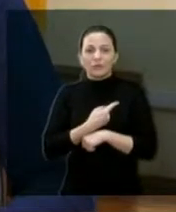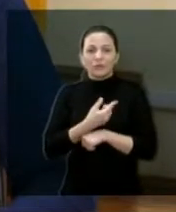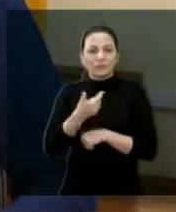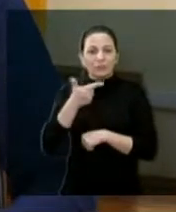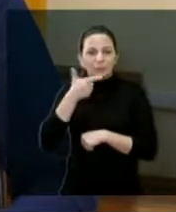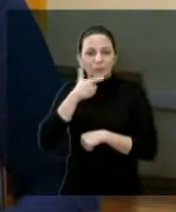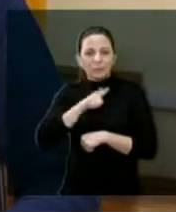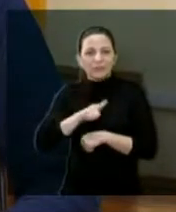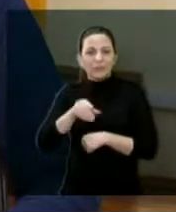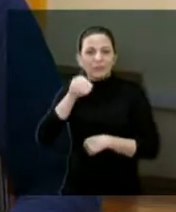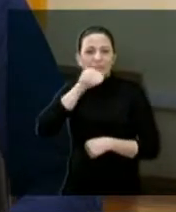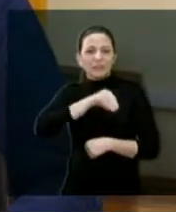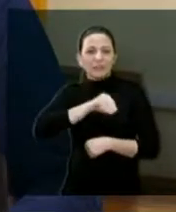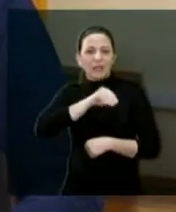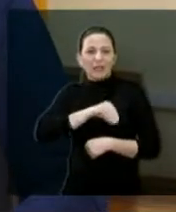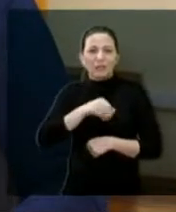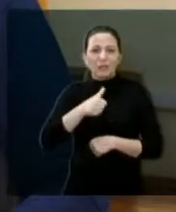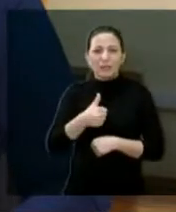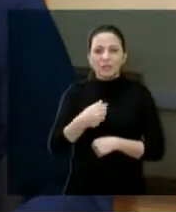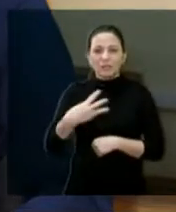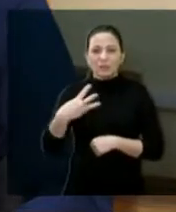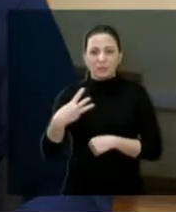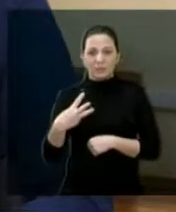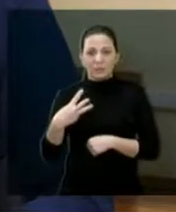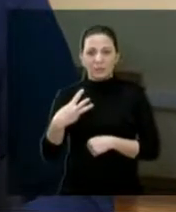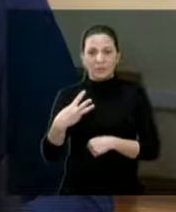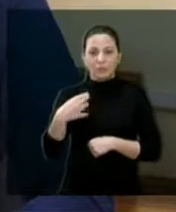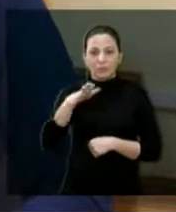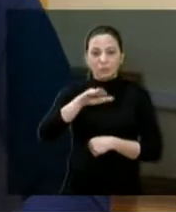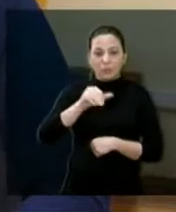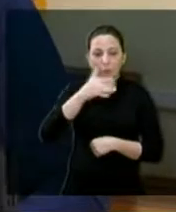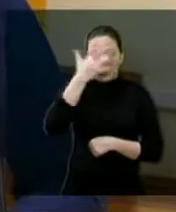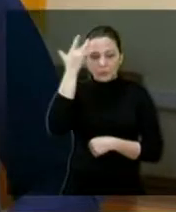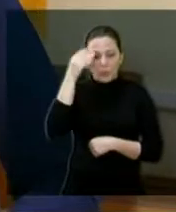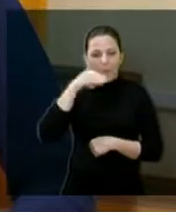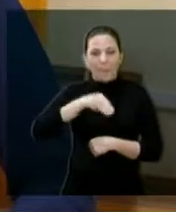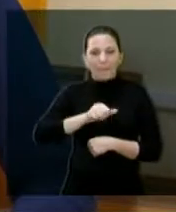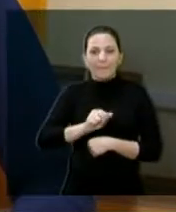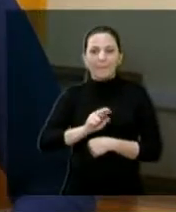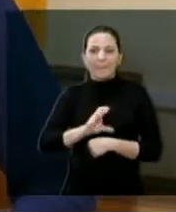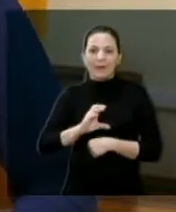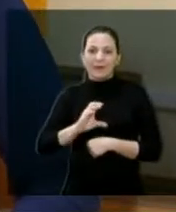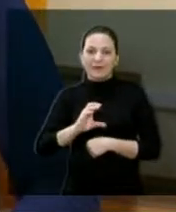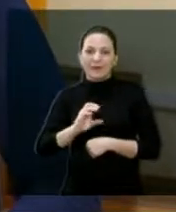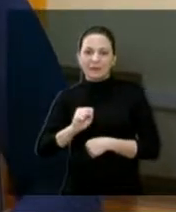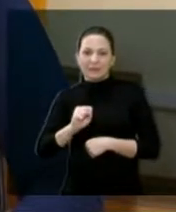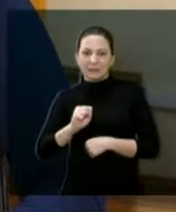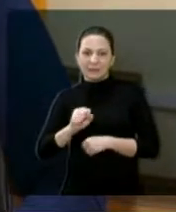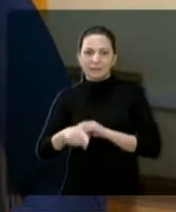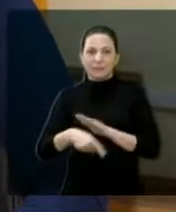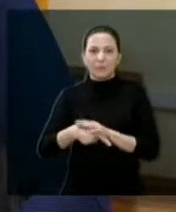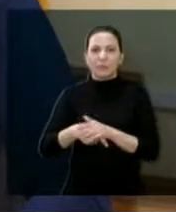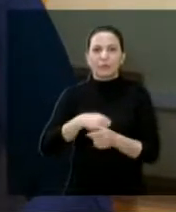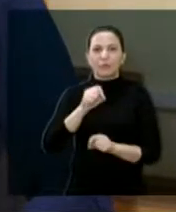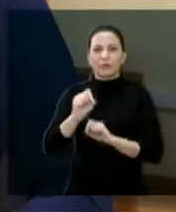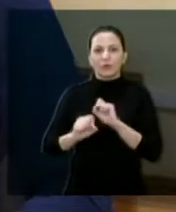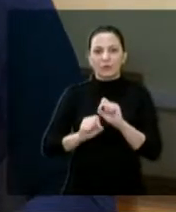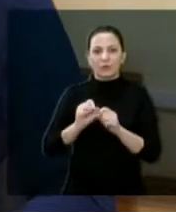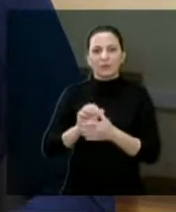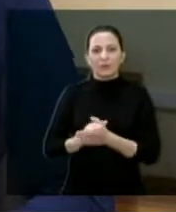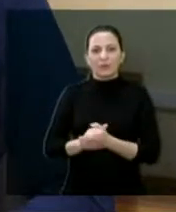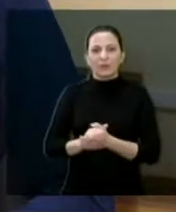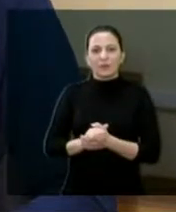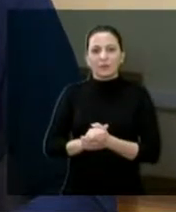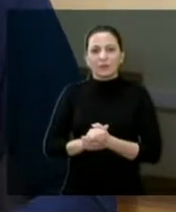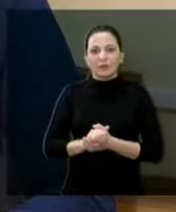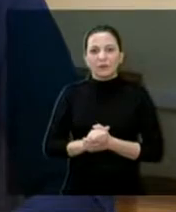13º. Peraí, chamou o Marx, que era esse Marx, coitado, ouvindo na mão do comércio. Marx, chamou o Marx,